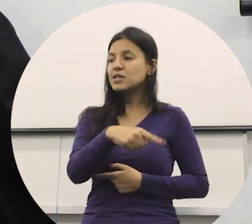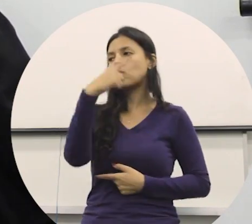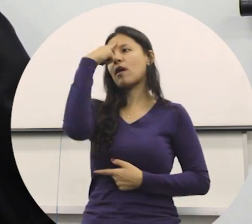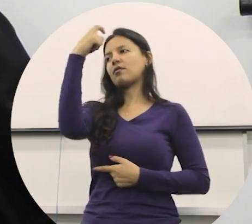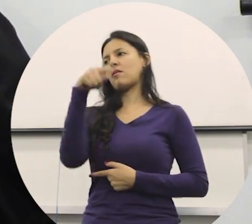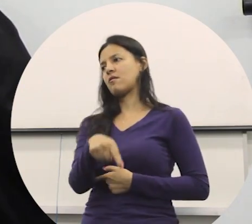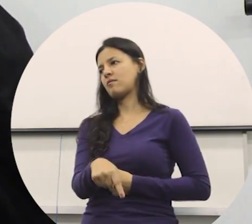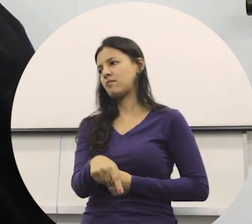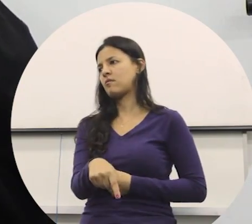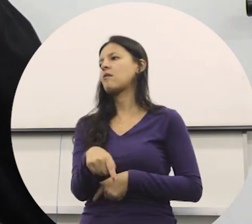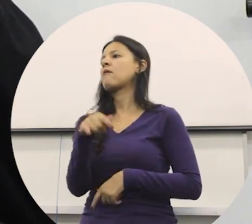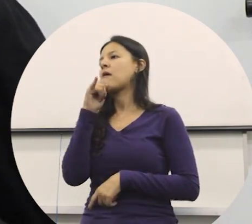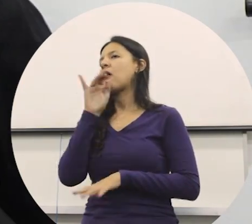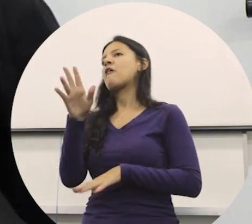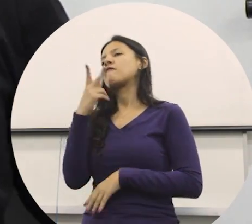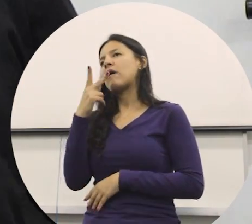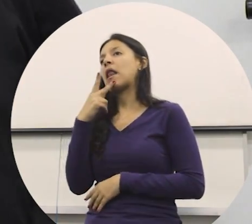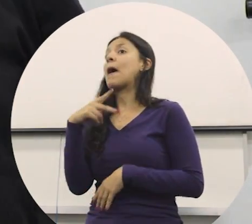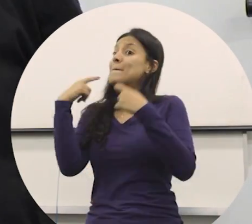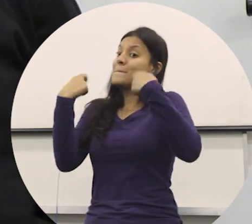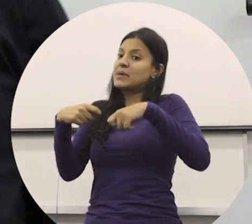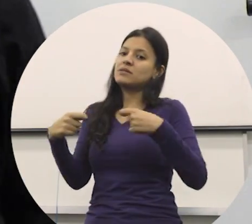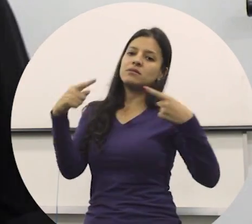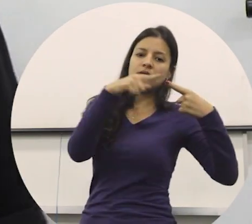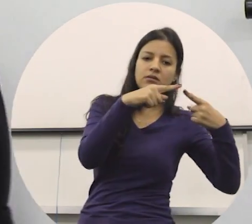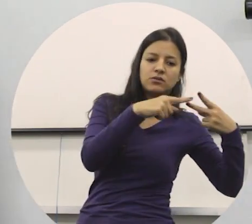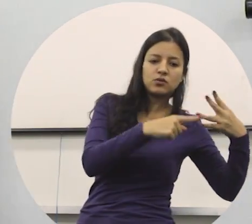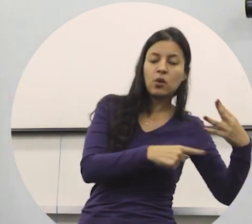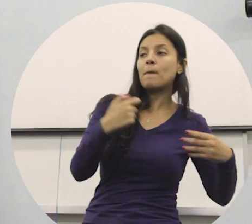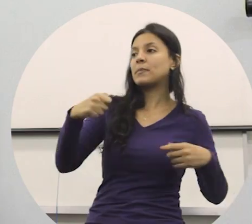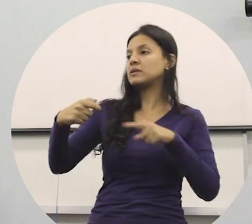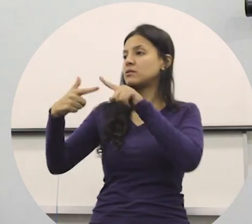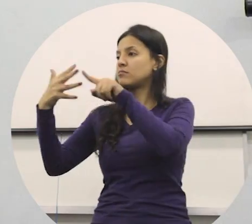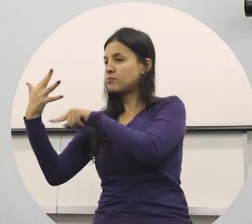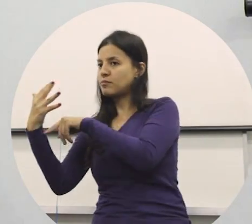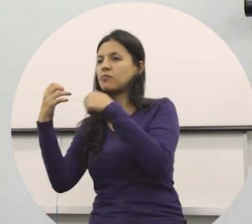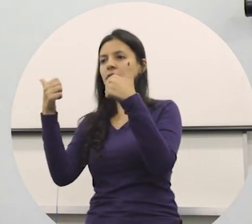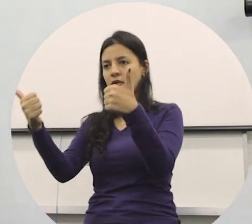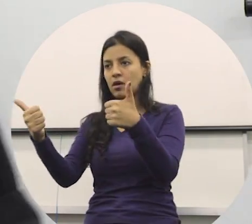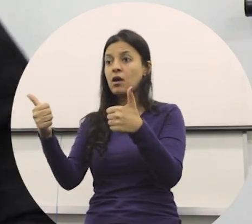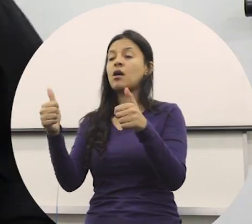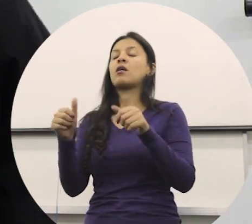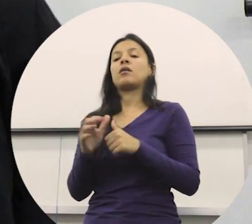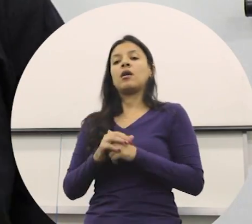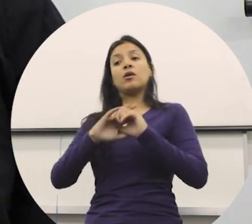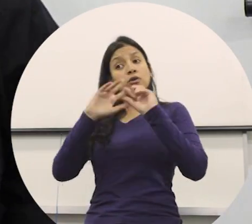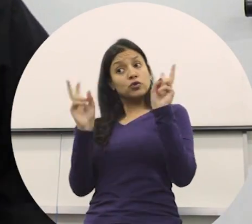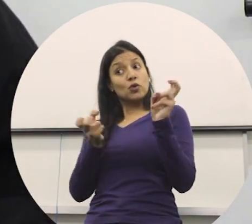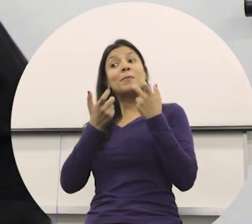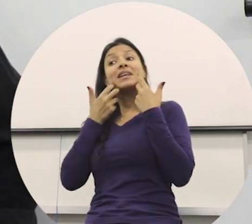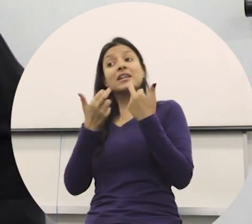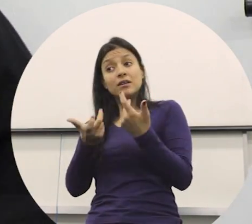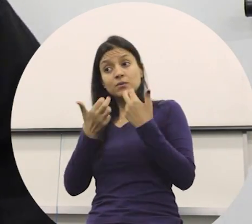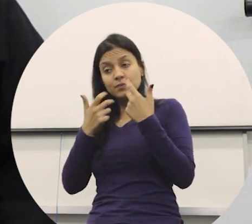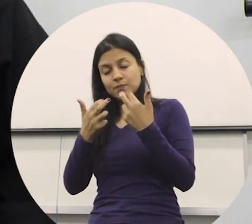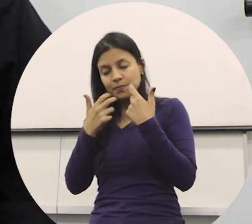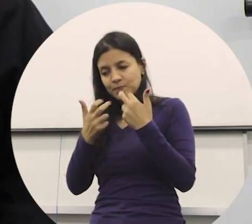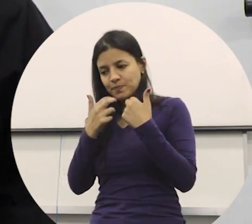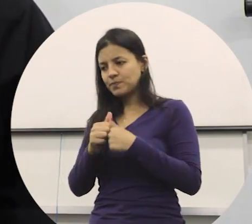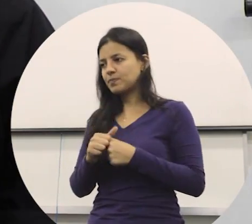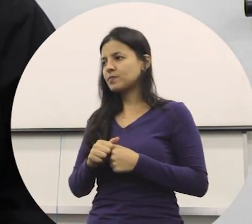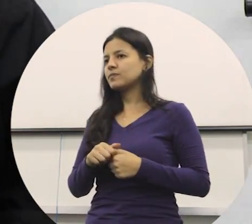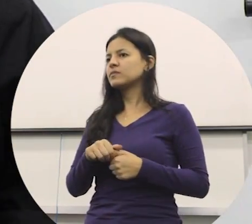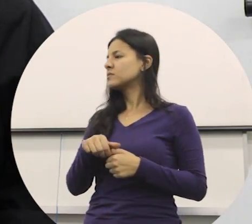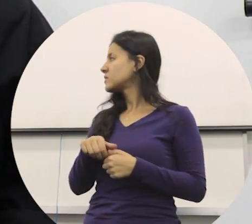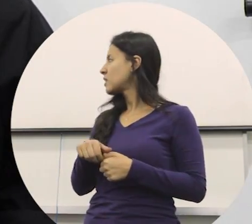dizem assim, olha, precisa disso e precisa daquilo outro. Com relação à língua, eu acho que é uma coisa, como você